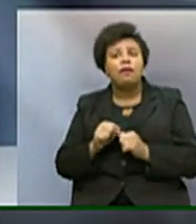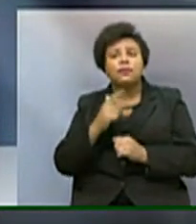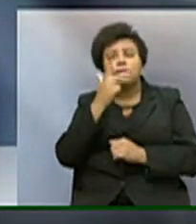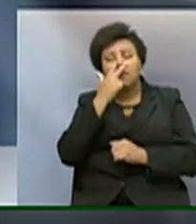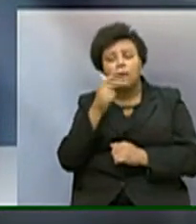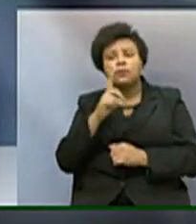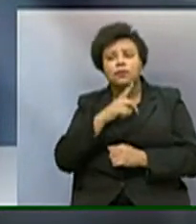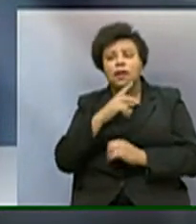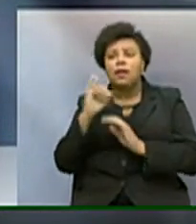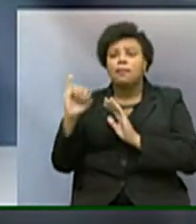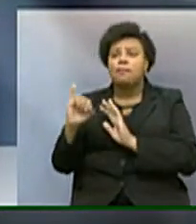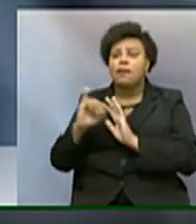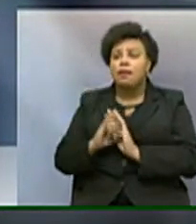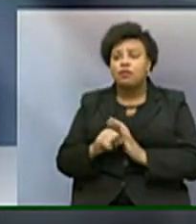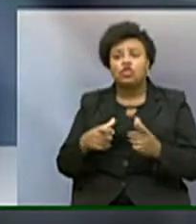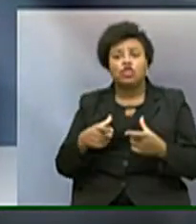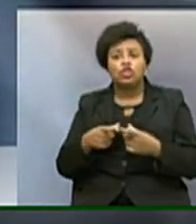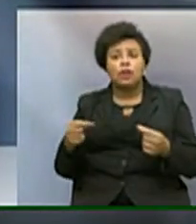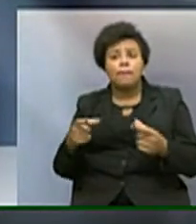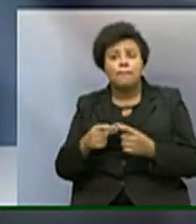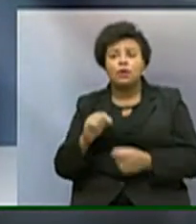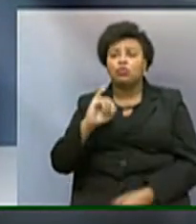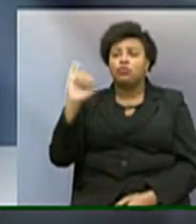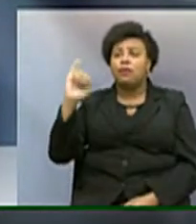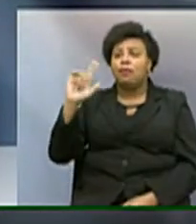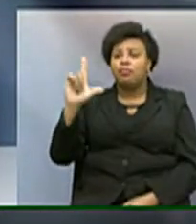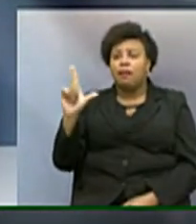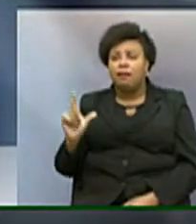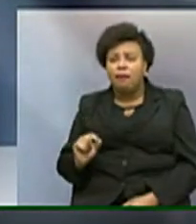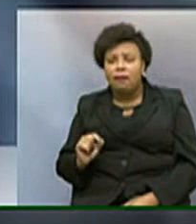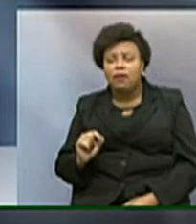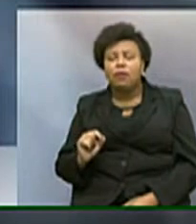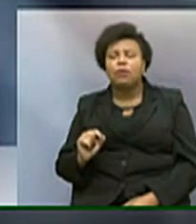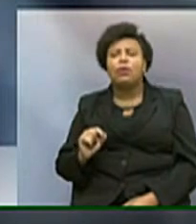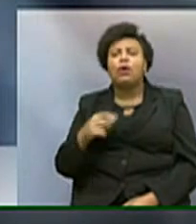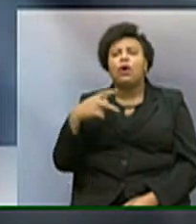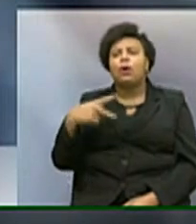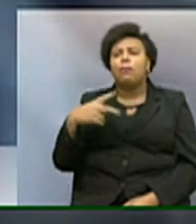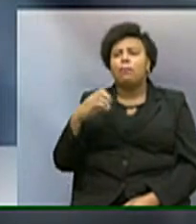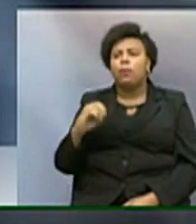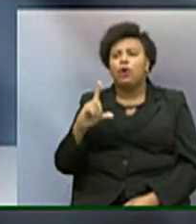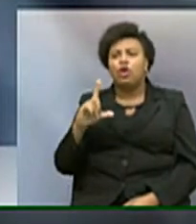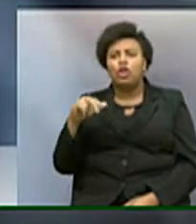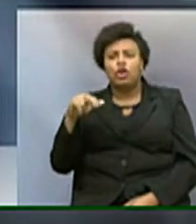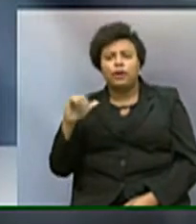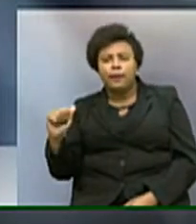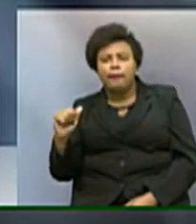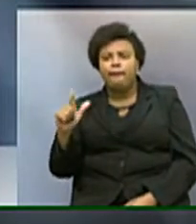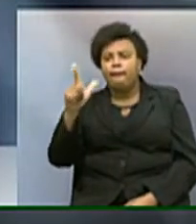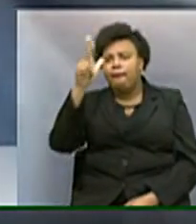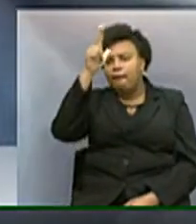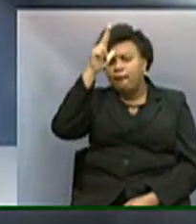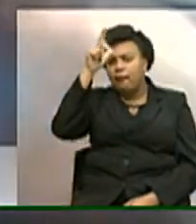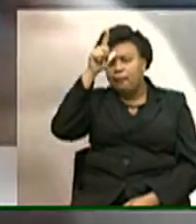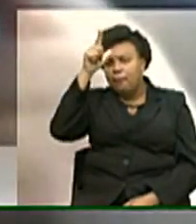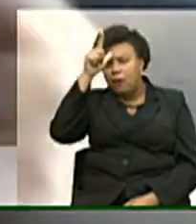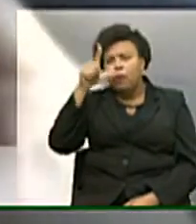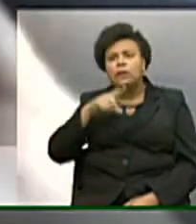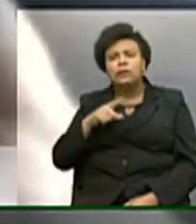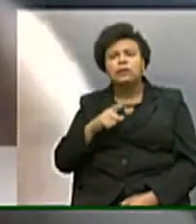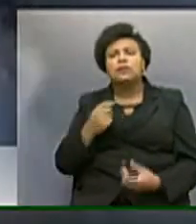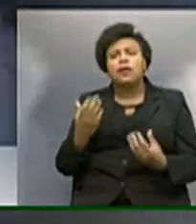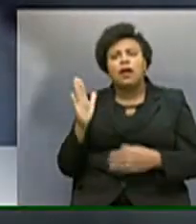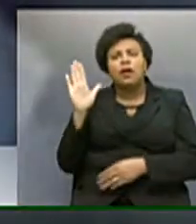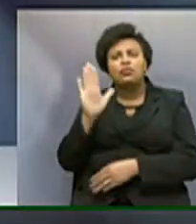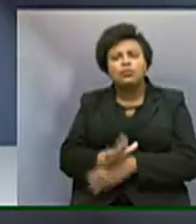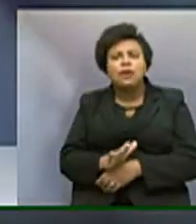aqui os imigrantes japoneses, italiano, polonês e alemão, ter enriquecido o nosso